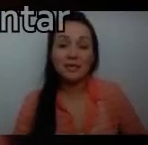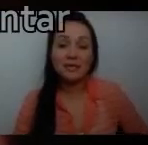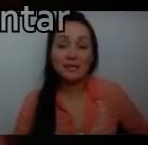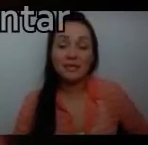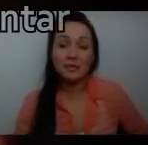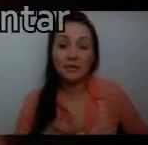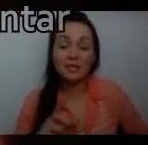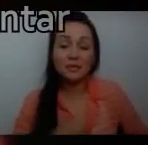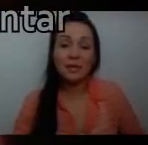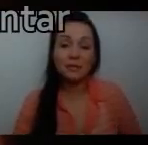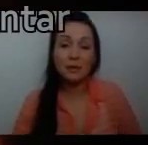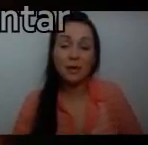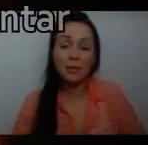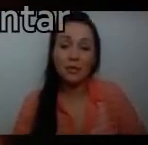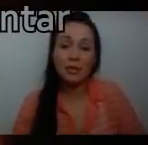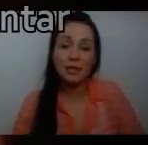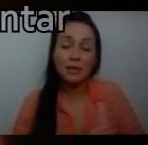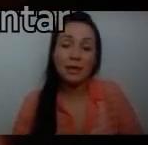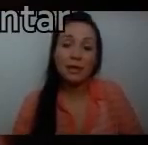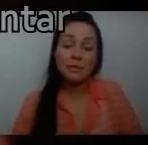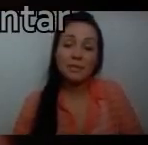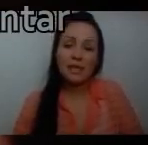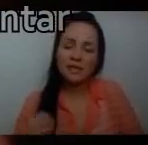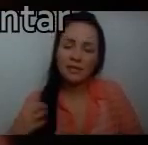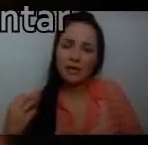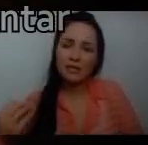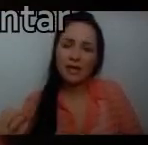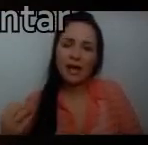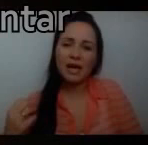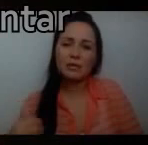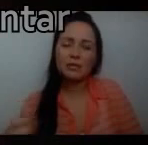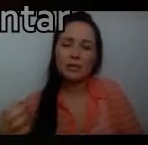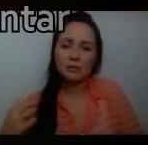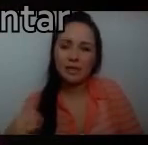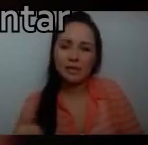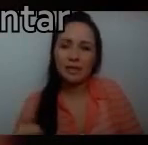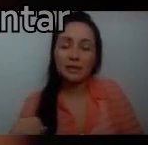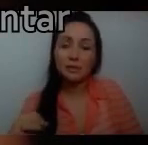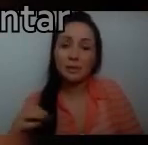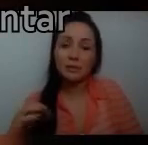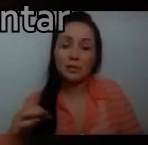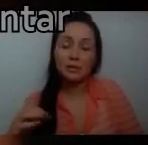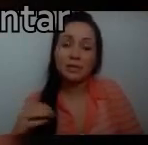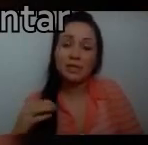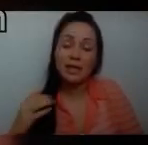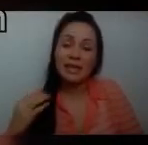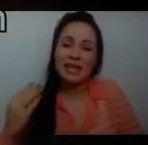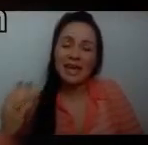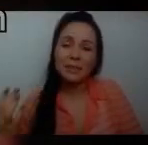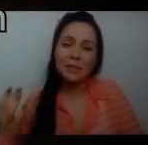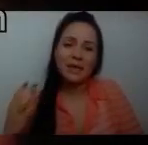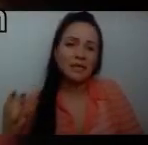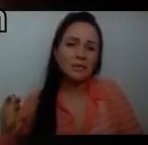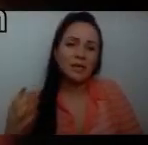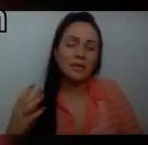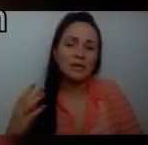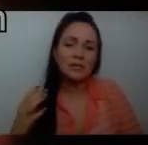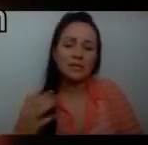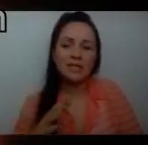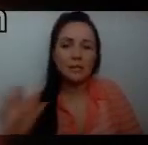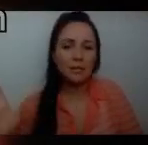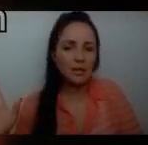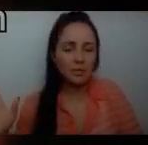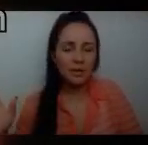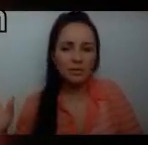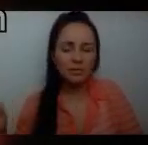muito interessante. Eu queria te perguntar uma coisa. Teve casos que eu tratei de pessoas que aparentemente